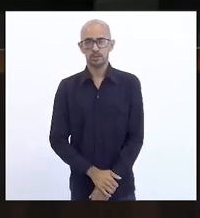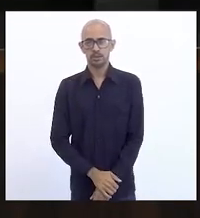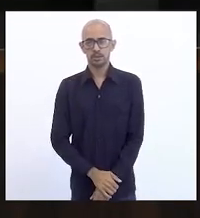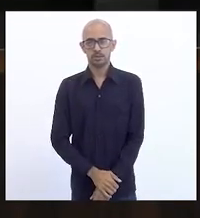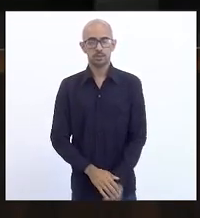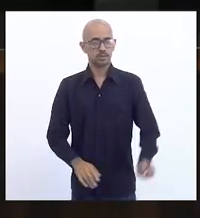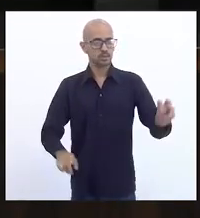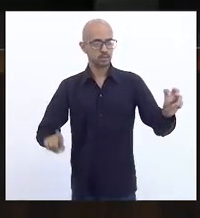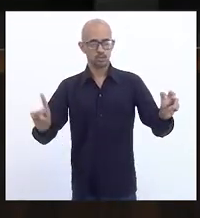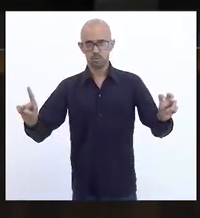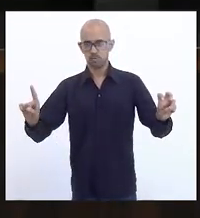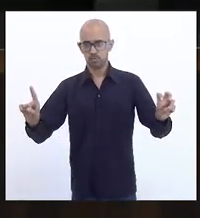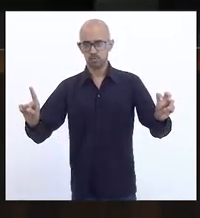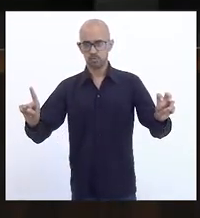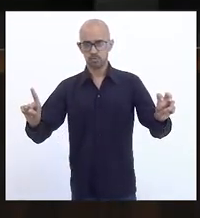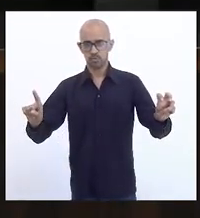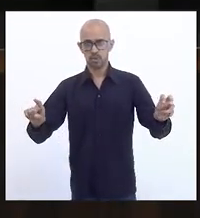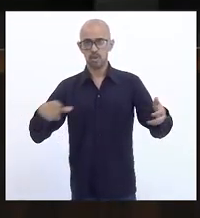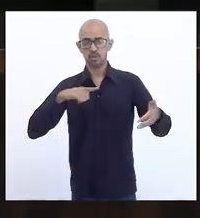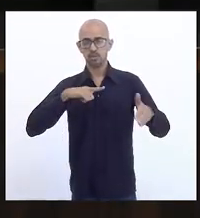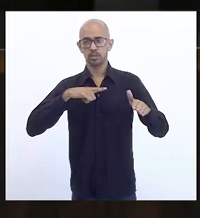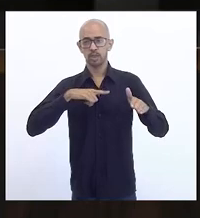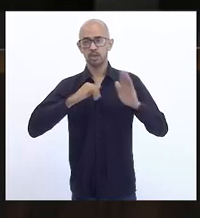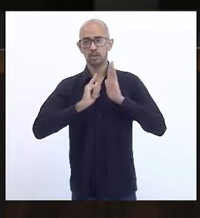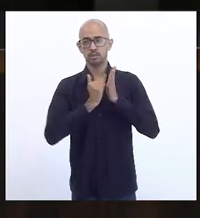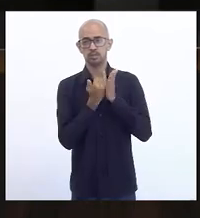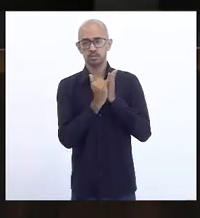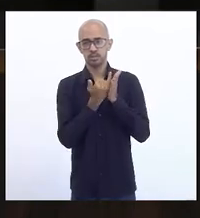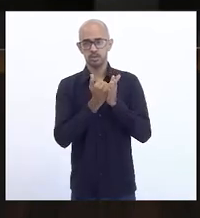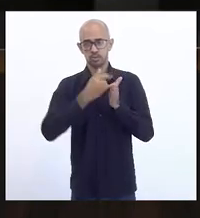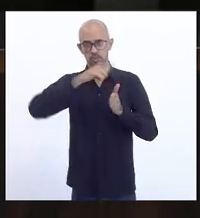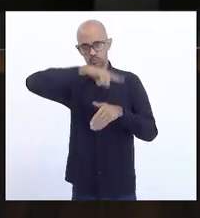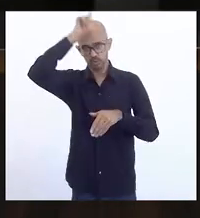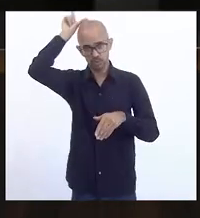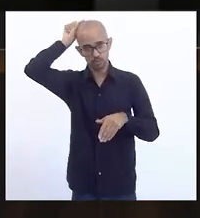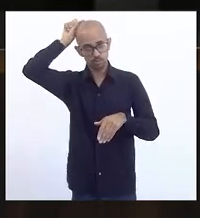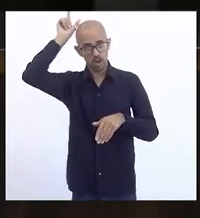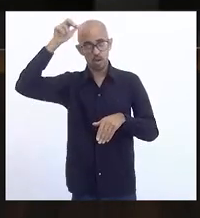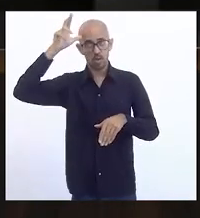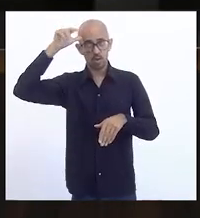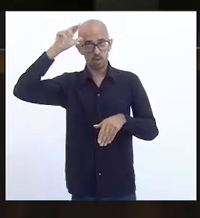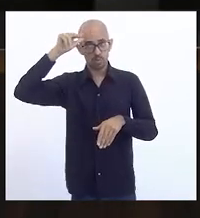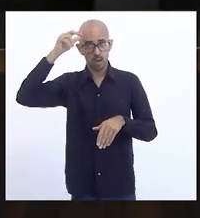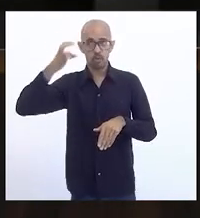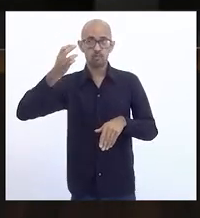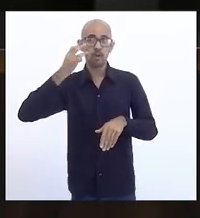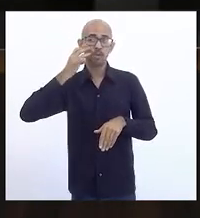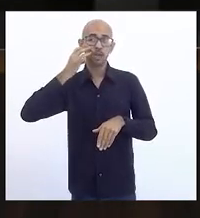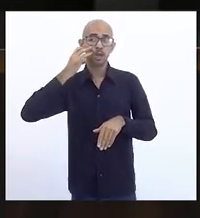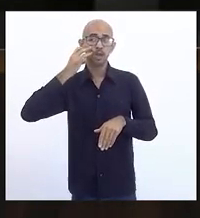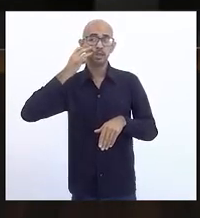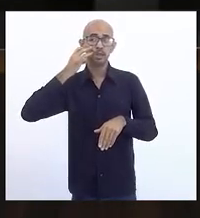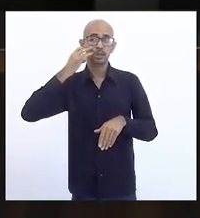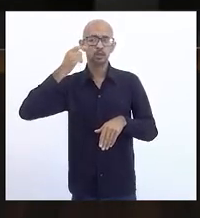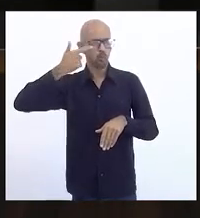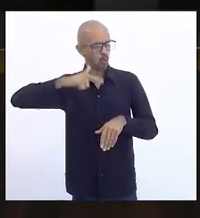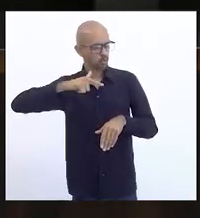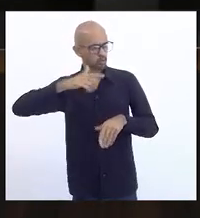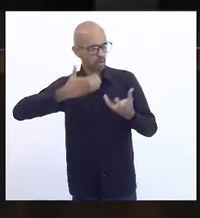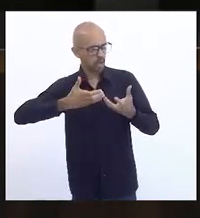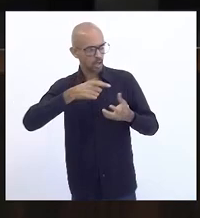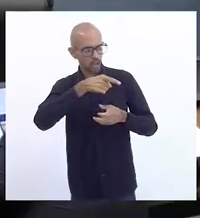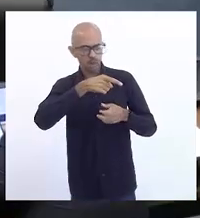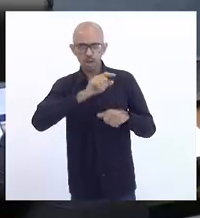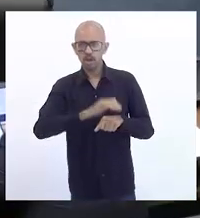5-1. Estão inscritos para discutir Luiz Paulo, Eliomar Coelho e Valdeque Carneiro. Outros mais parlamentares que queiram